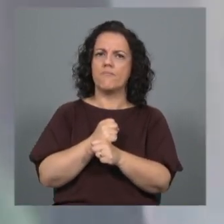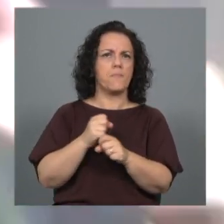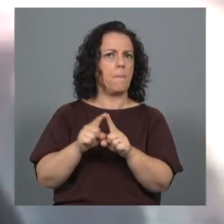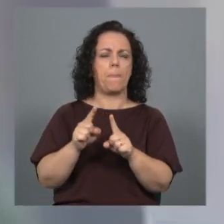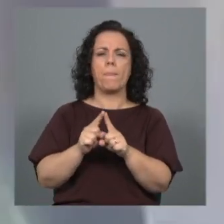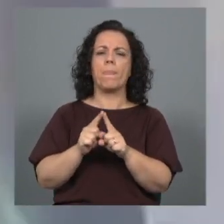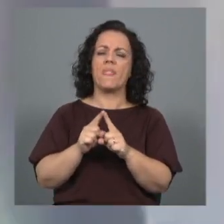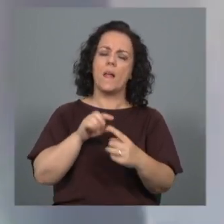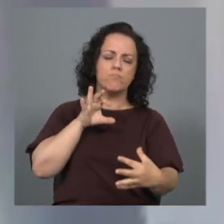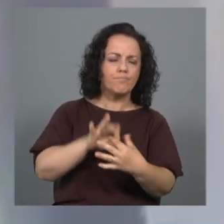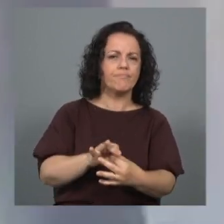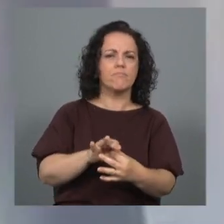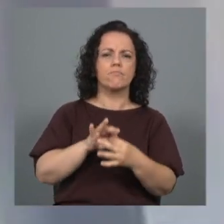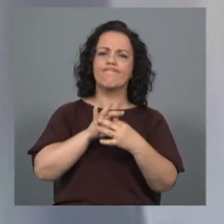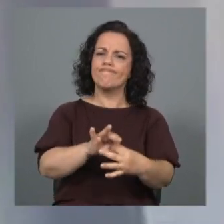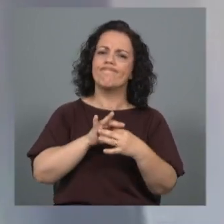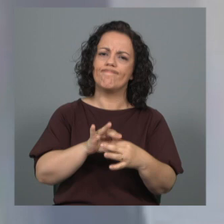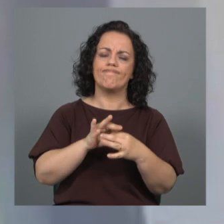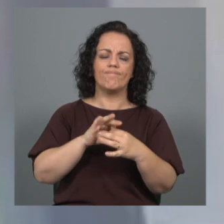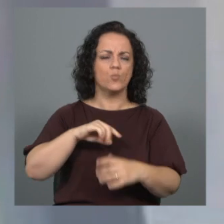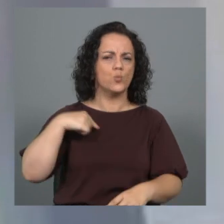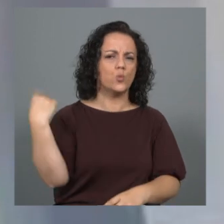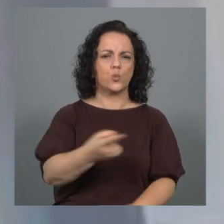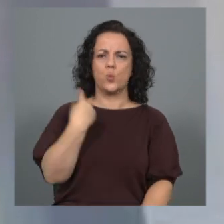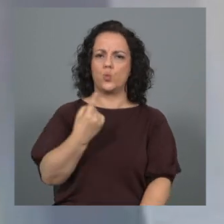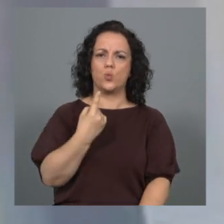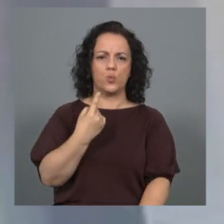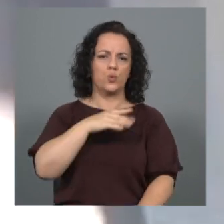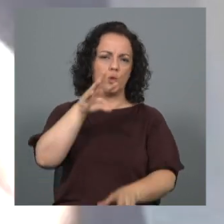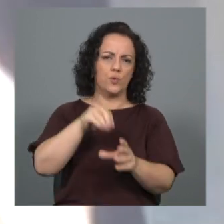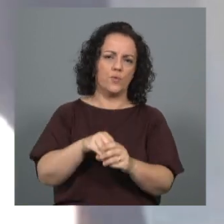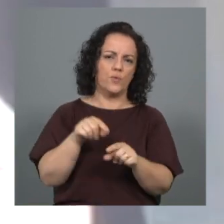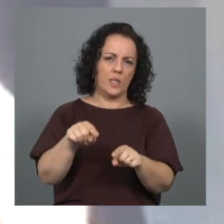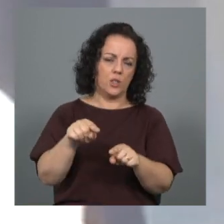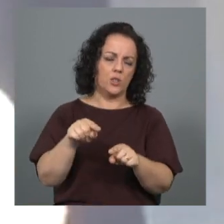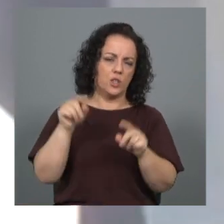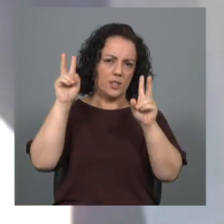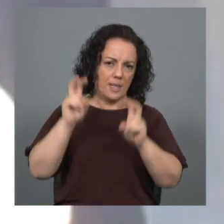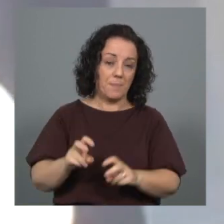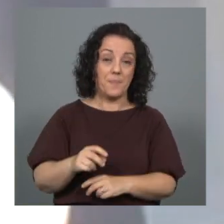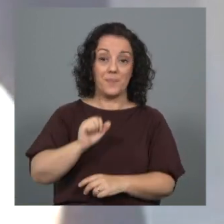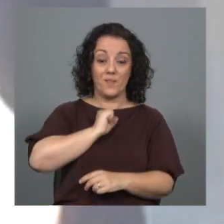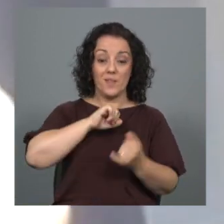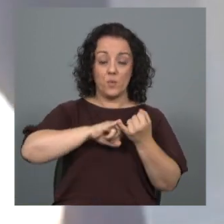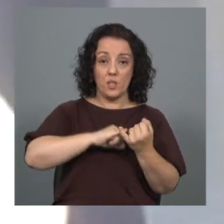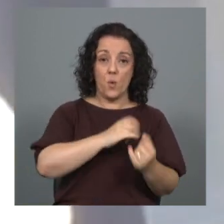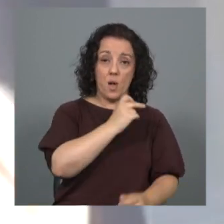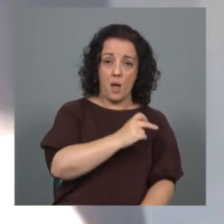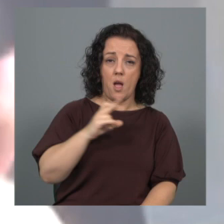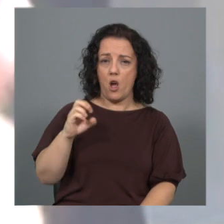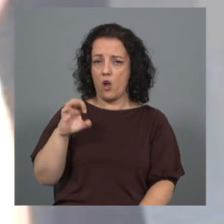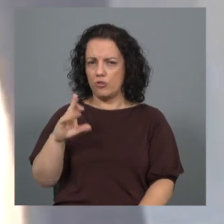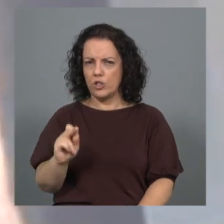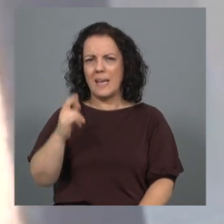completa comunhão e cooperação com todos os outros que estão envolvidos nestas questões. A Rocha sempre teve uma ideia muito